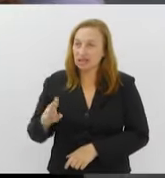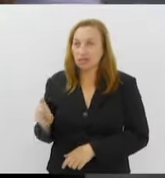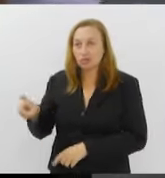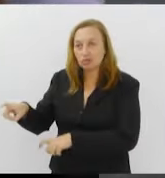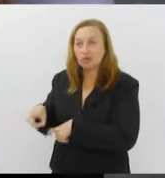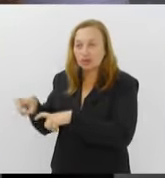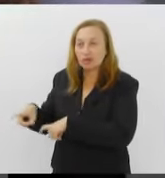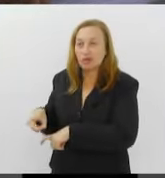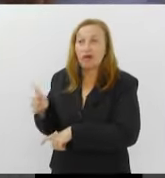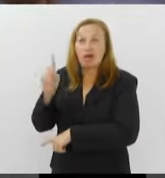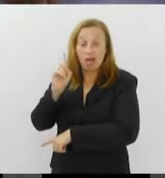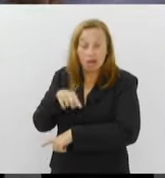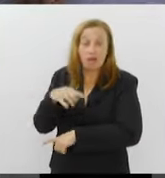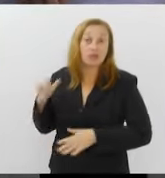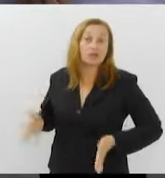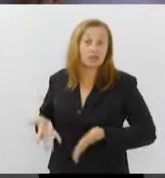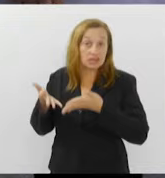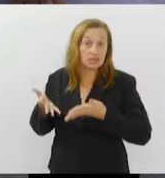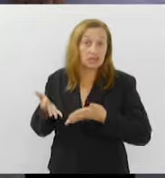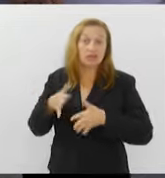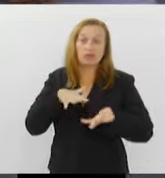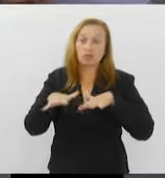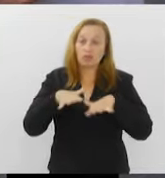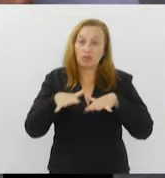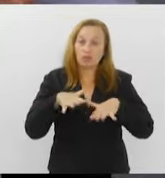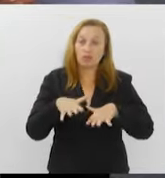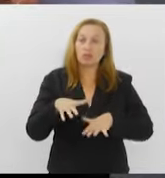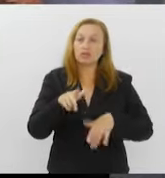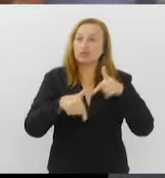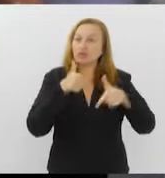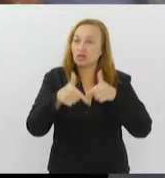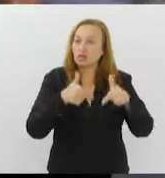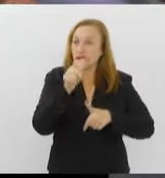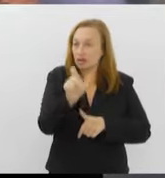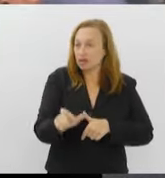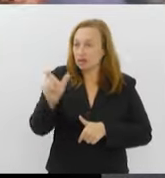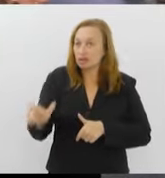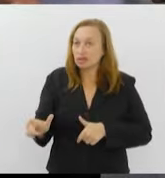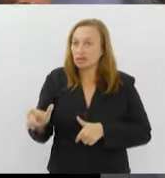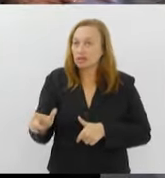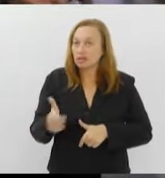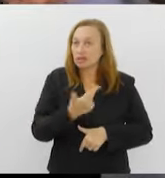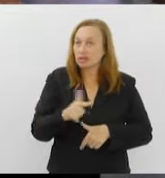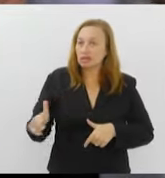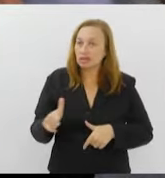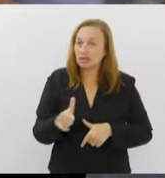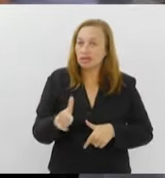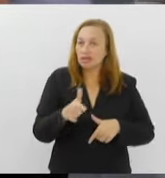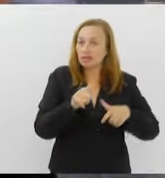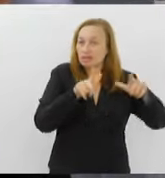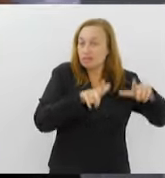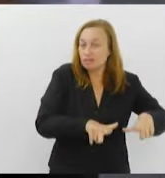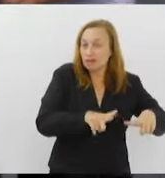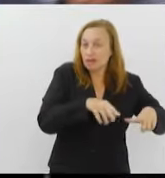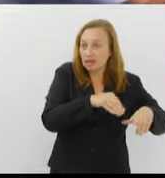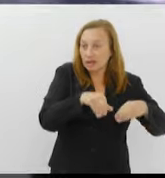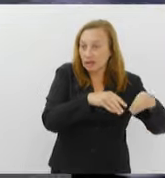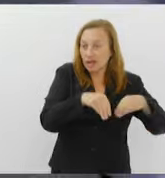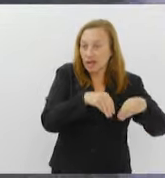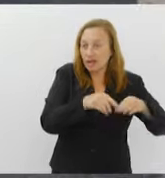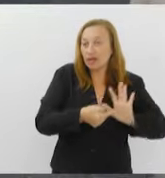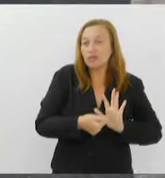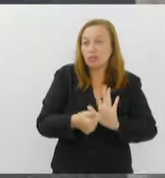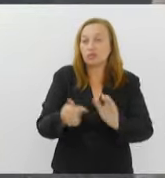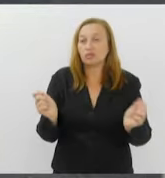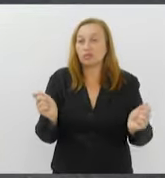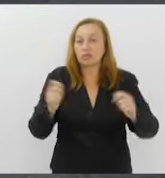essa é uma iniciativa do movimento dos trabalhadores sem terra e que demonstra também a possibilidade de